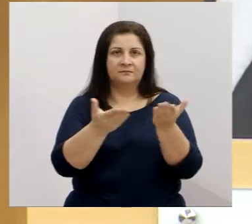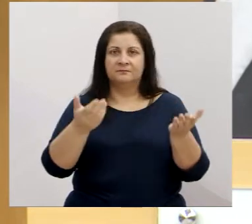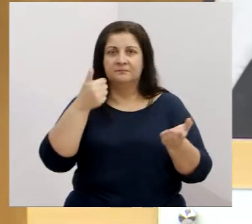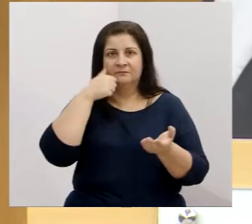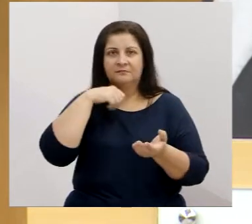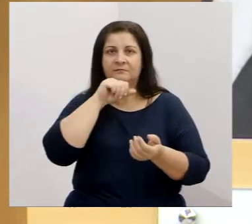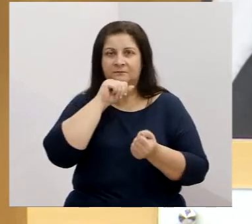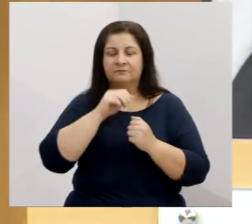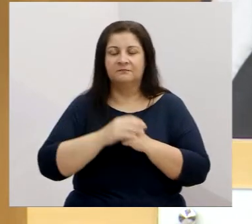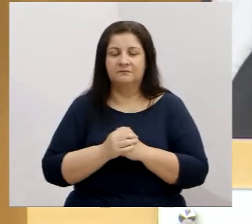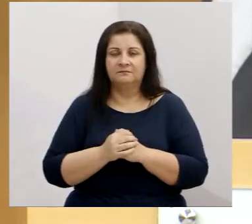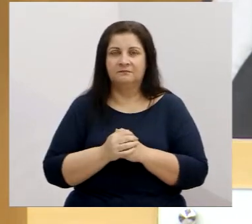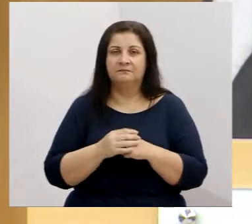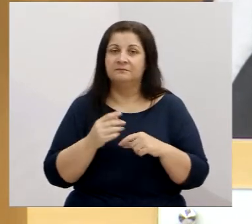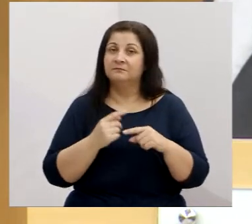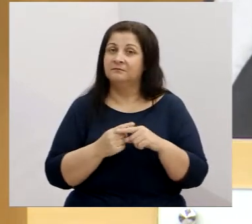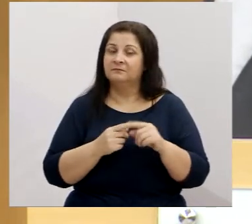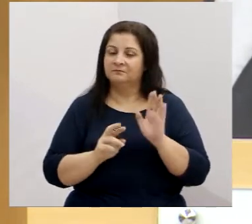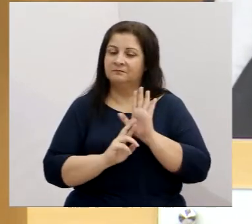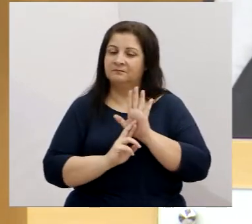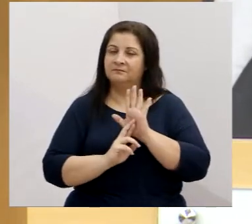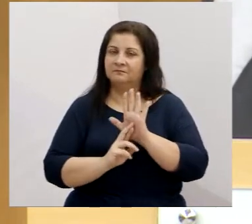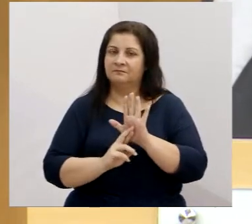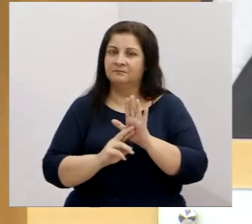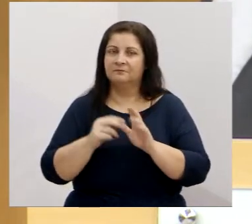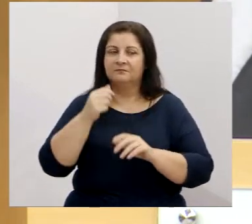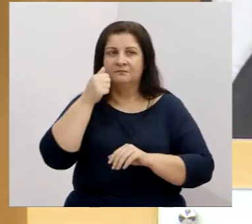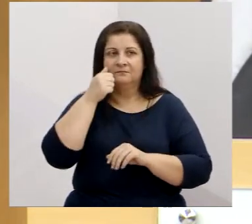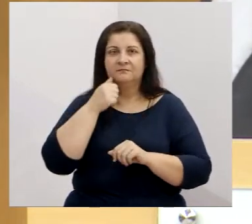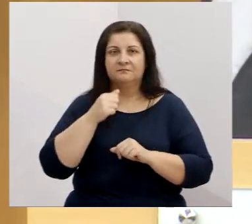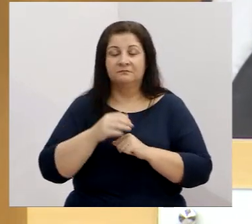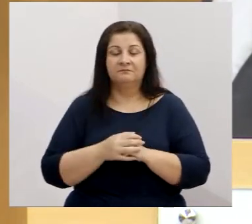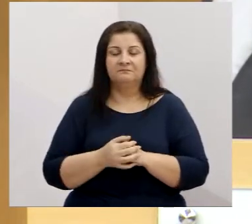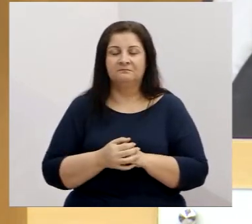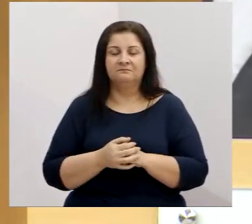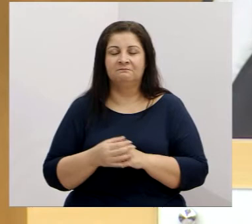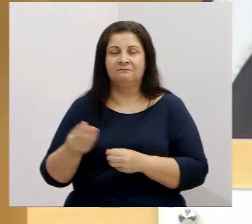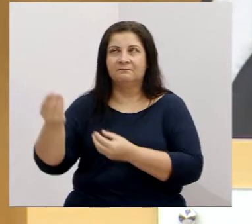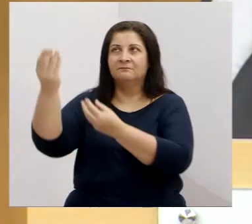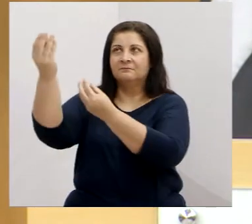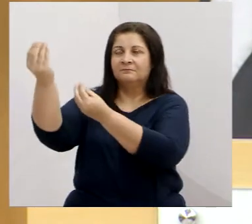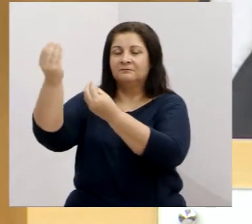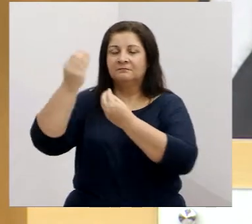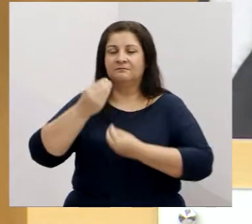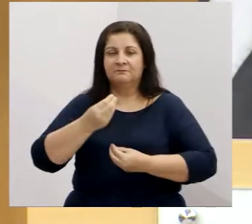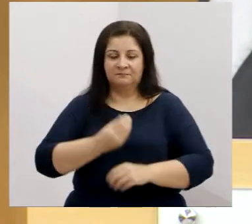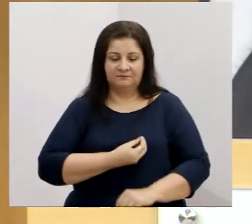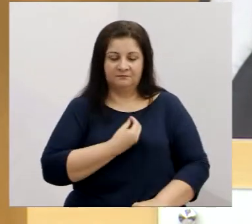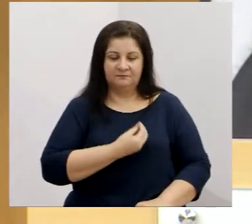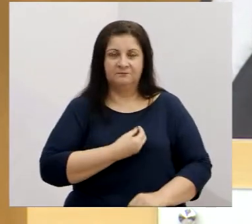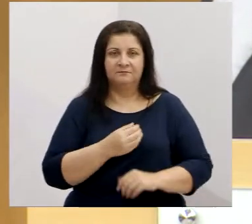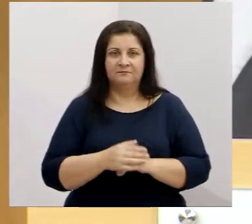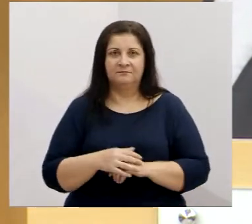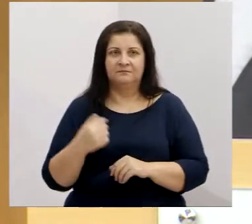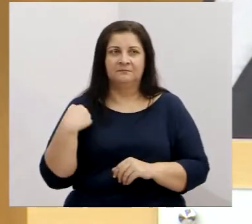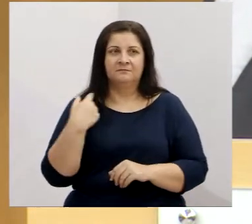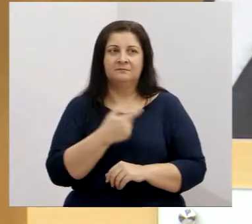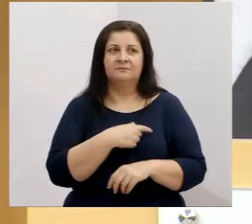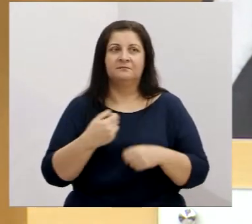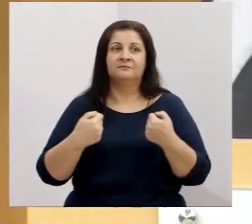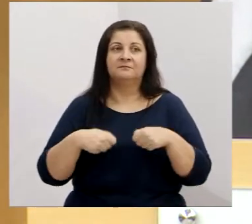eu acho que é o simbolismo realmente da mulher aguerrida forte que nos trouxe a vida então eu acho que a gente